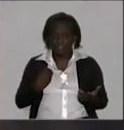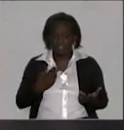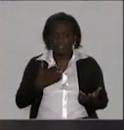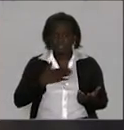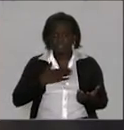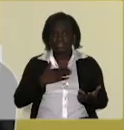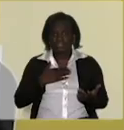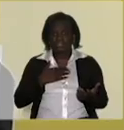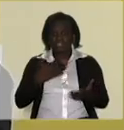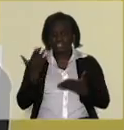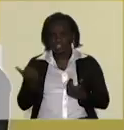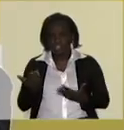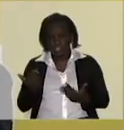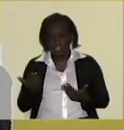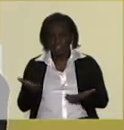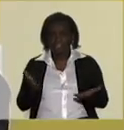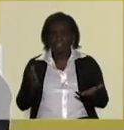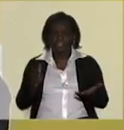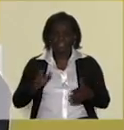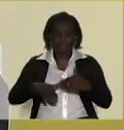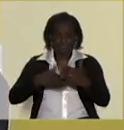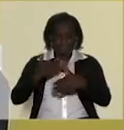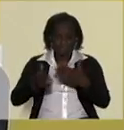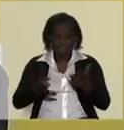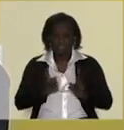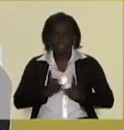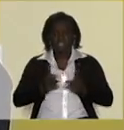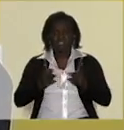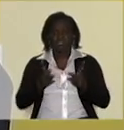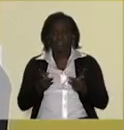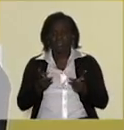Eu vivi a minha adolescência, minha juventude